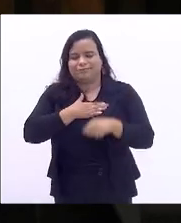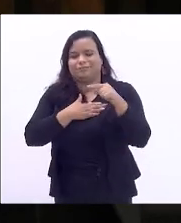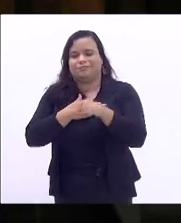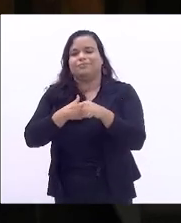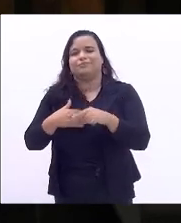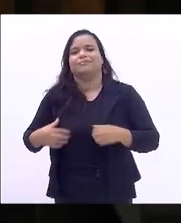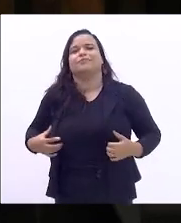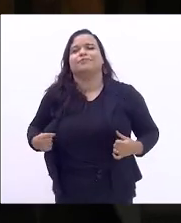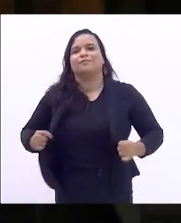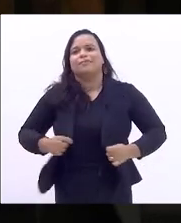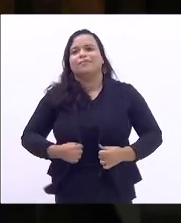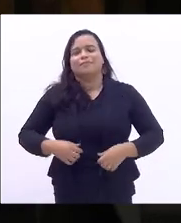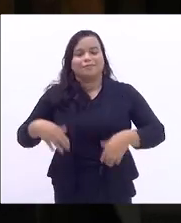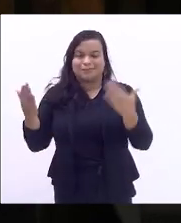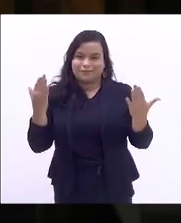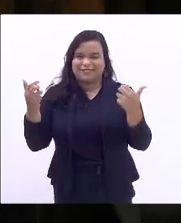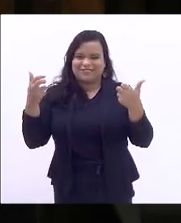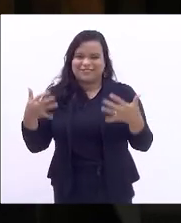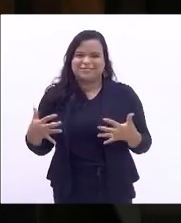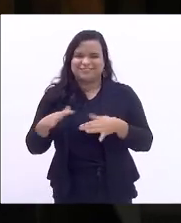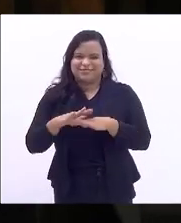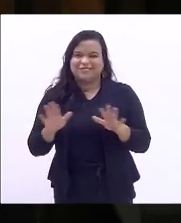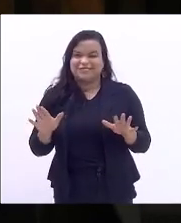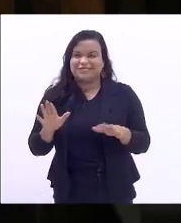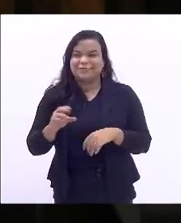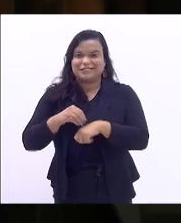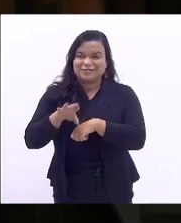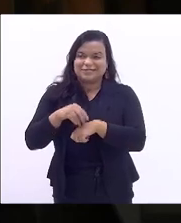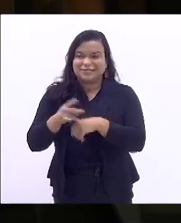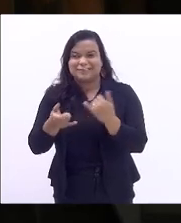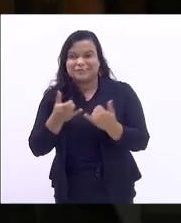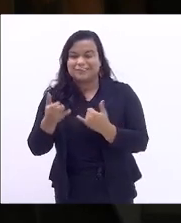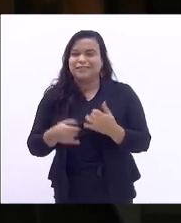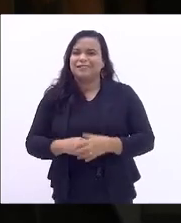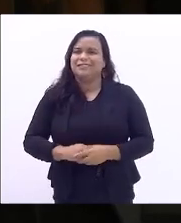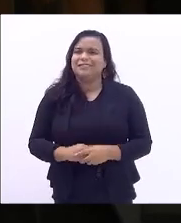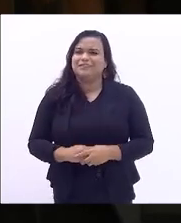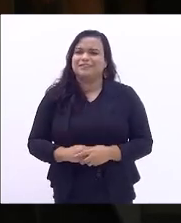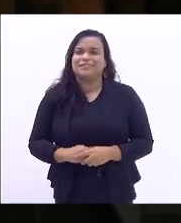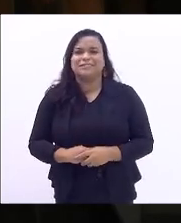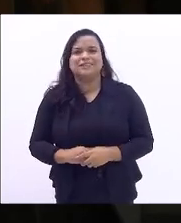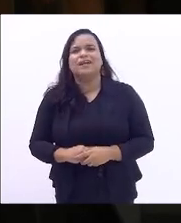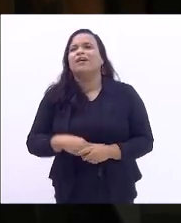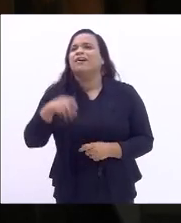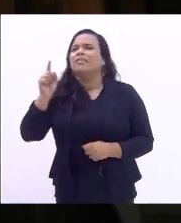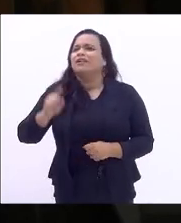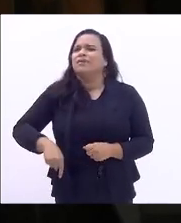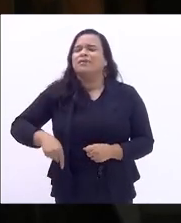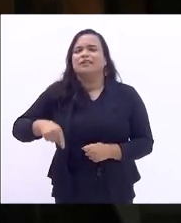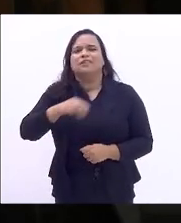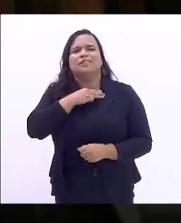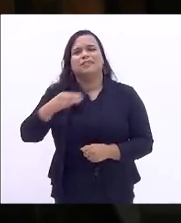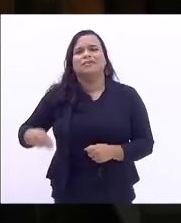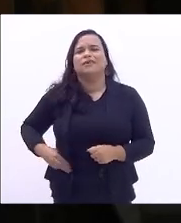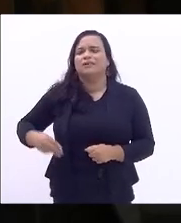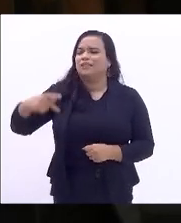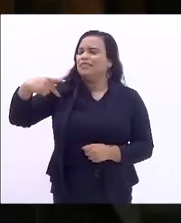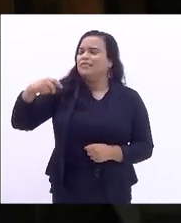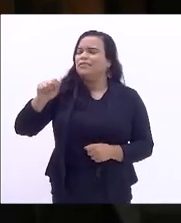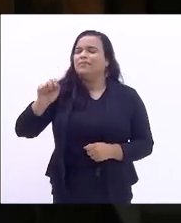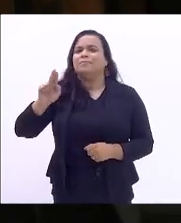fazendo uma blog né a tom de galhofa que é o ministro Paulo Guedes